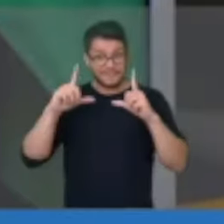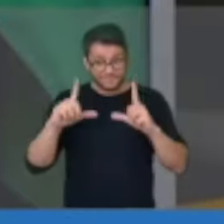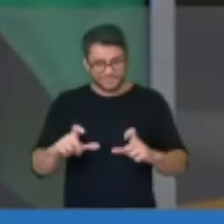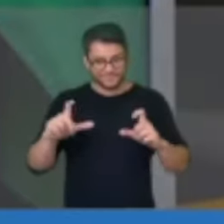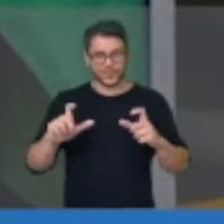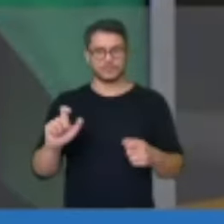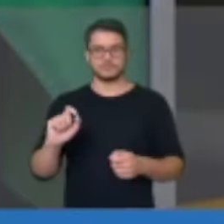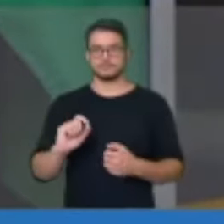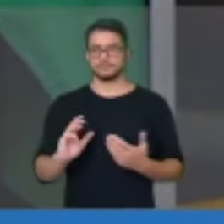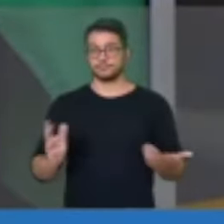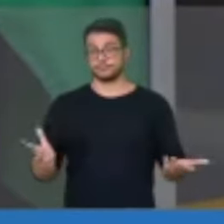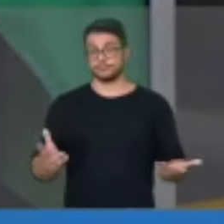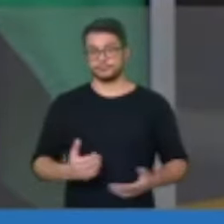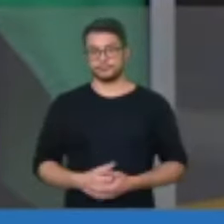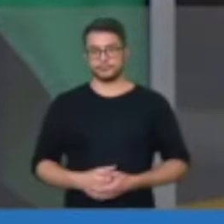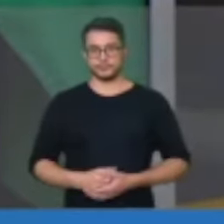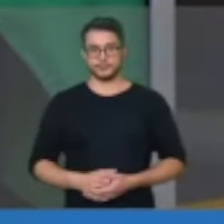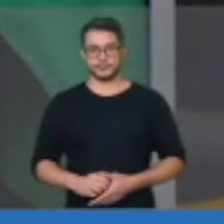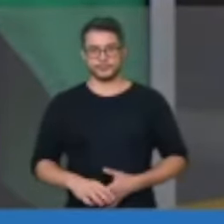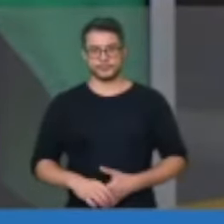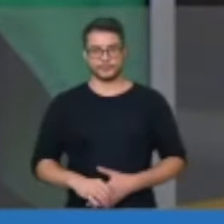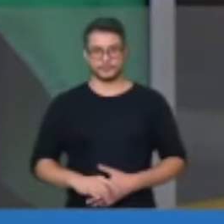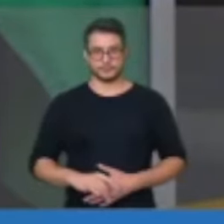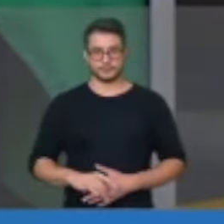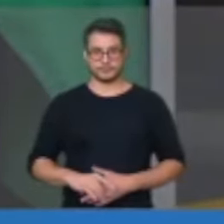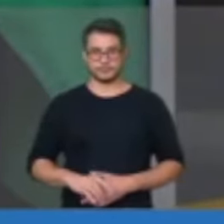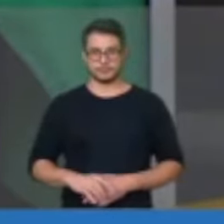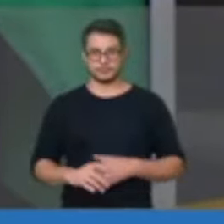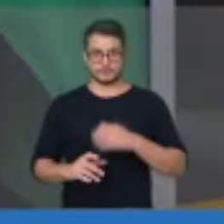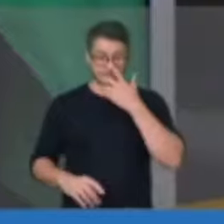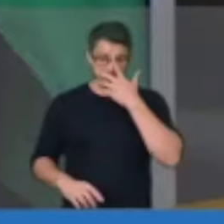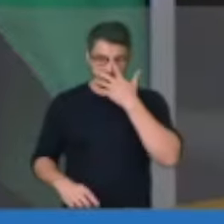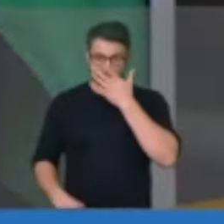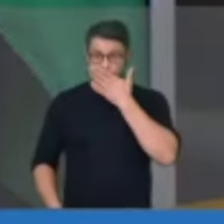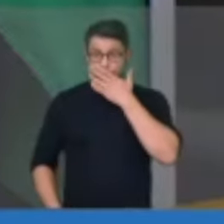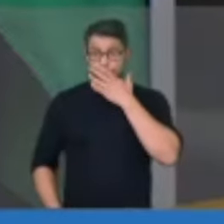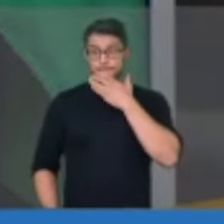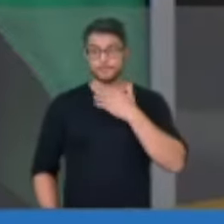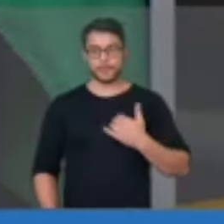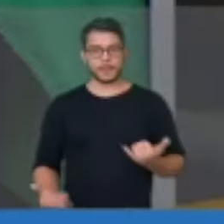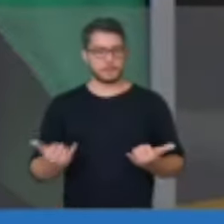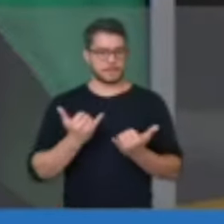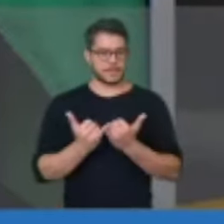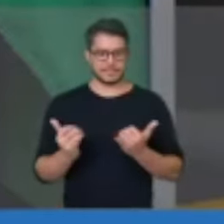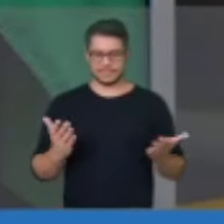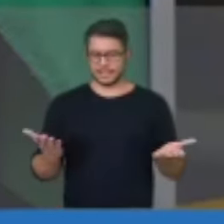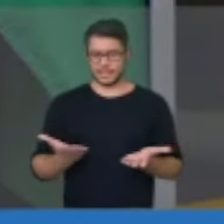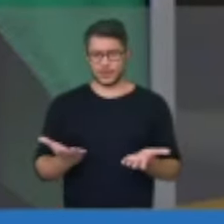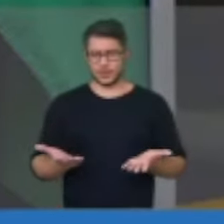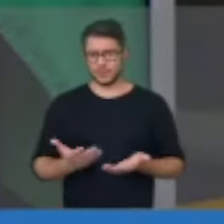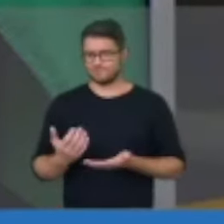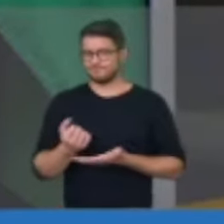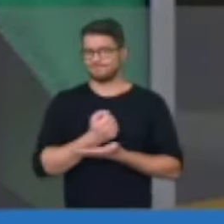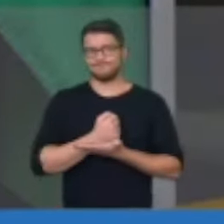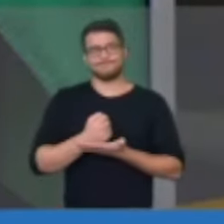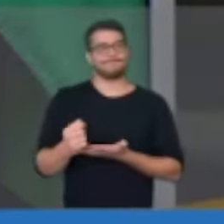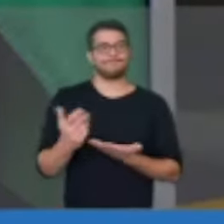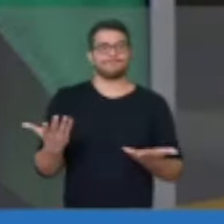Nós estamos numa situação, caros colegas, passou de todos os limites possíveis,